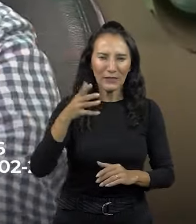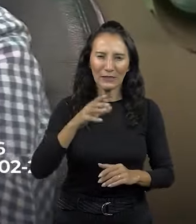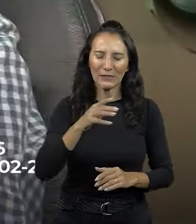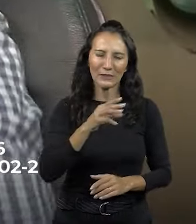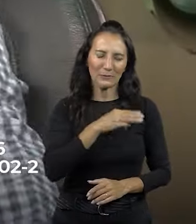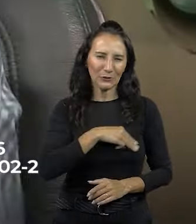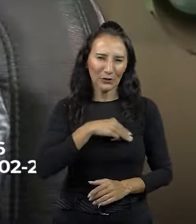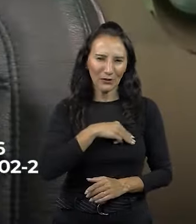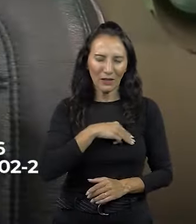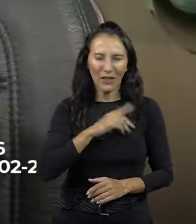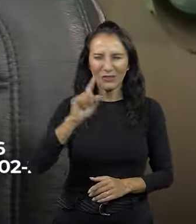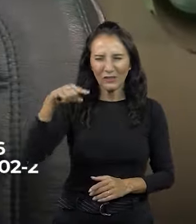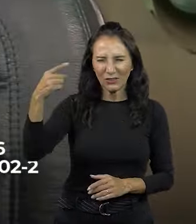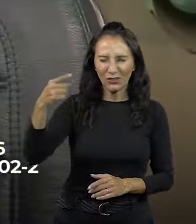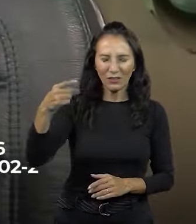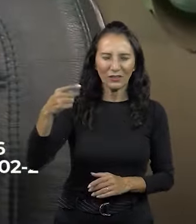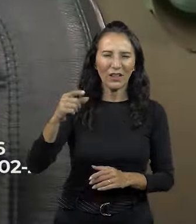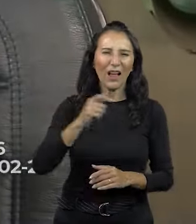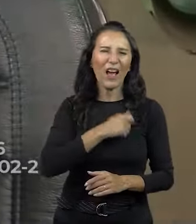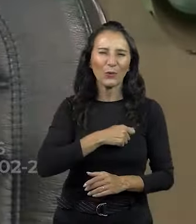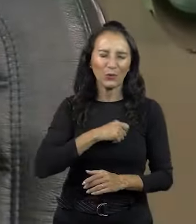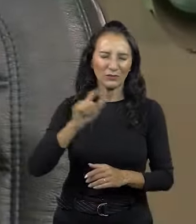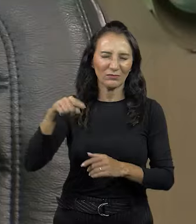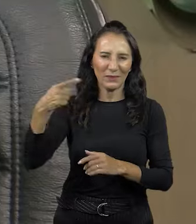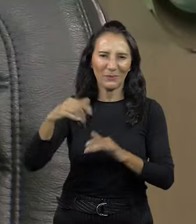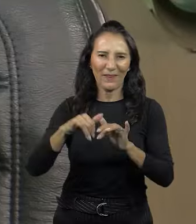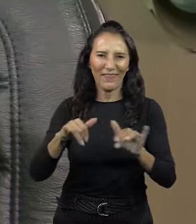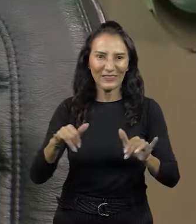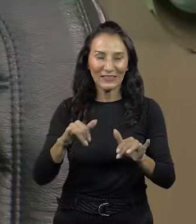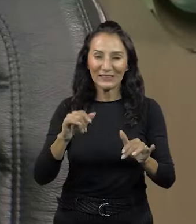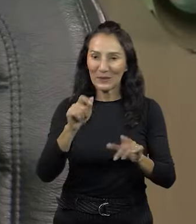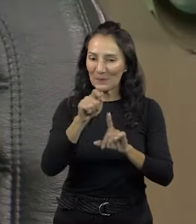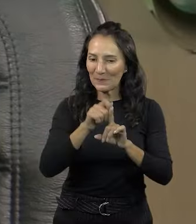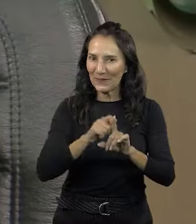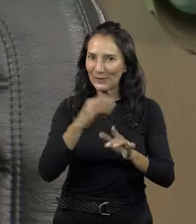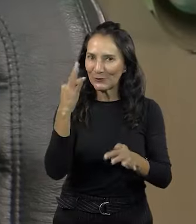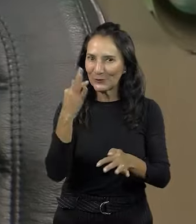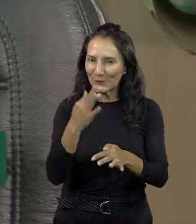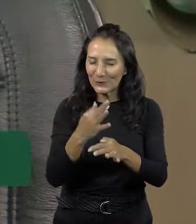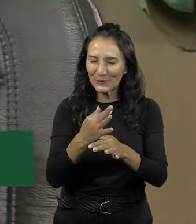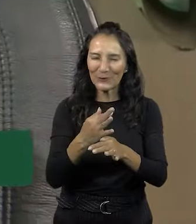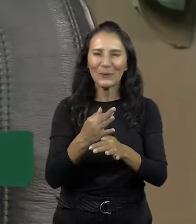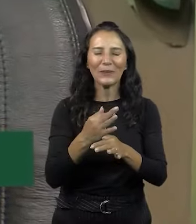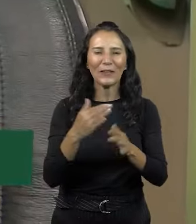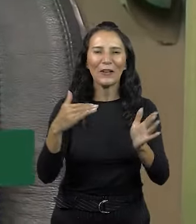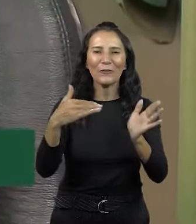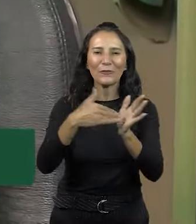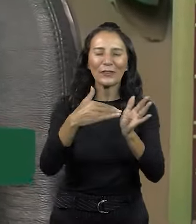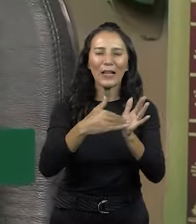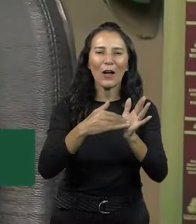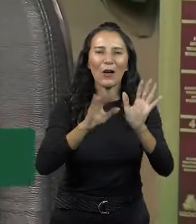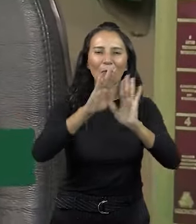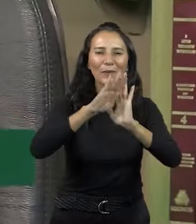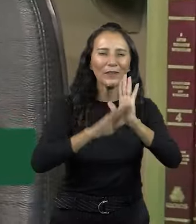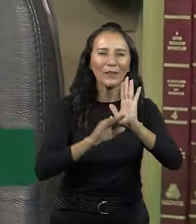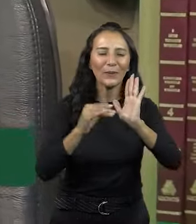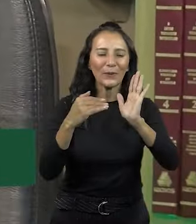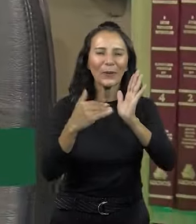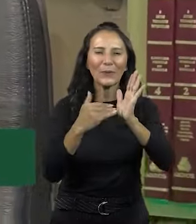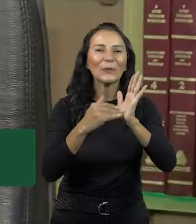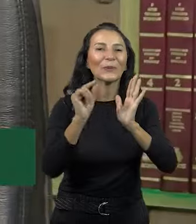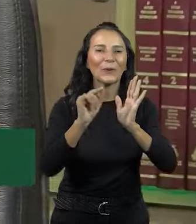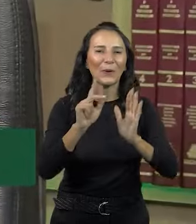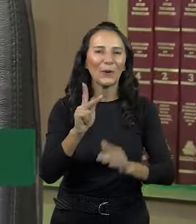já é em agosto né então isso é muito importante o mês de Julho termina com H É deve ser esse nome